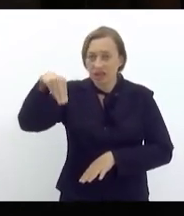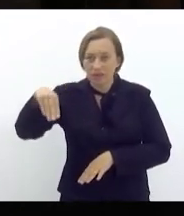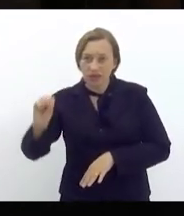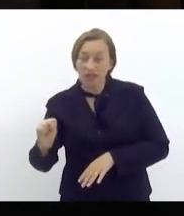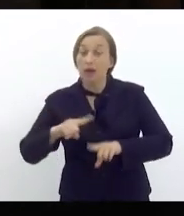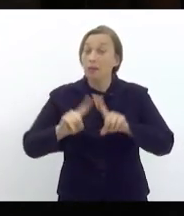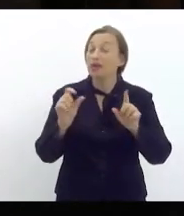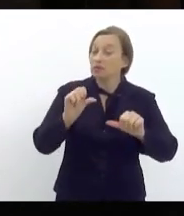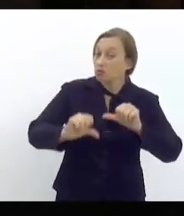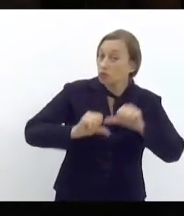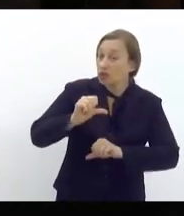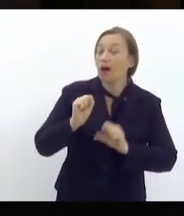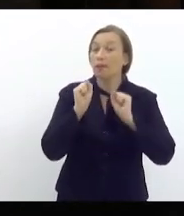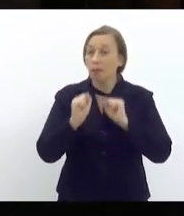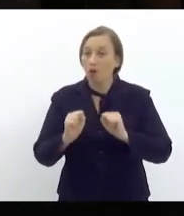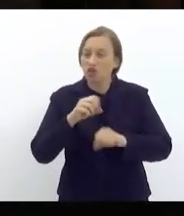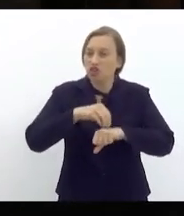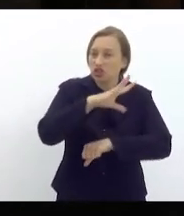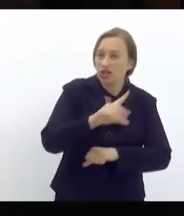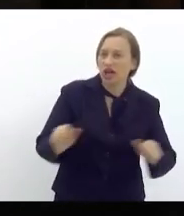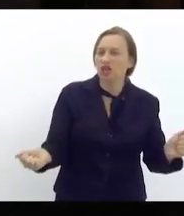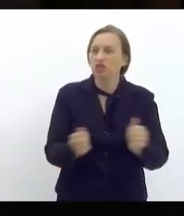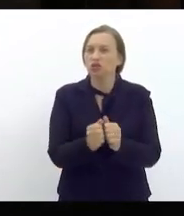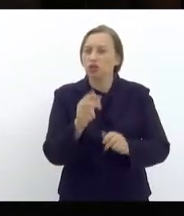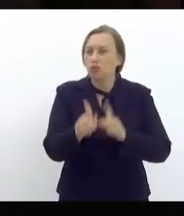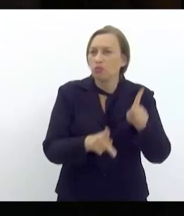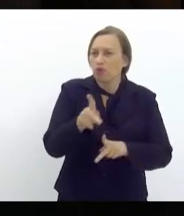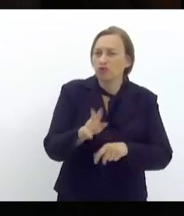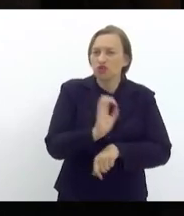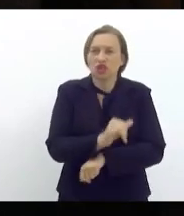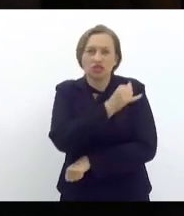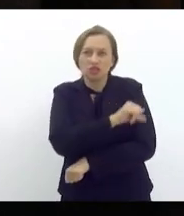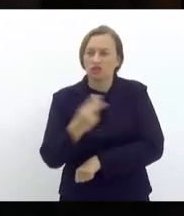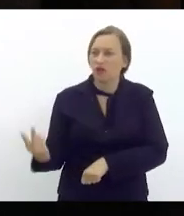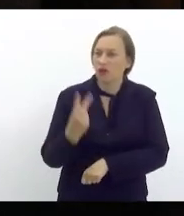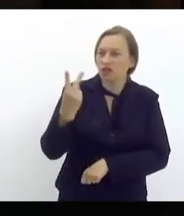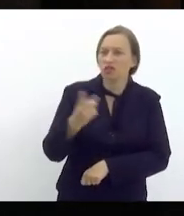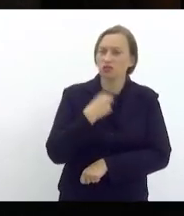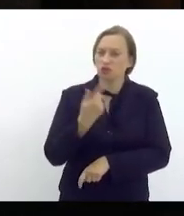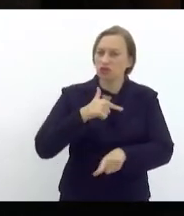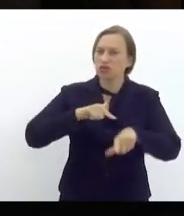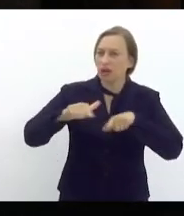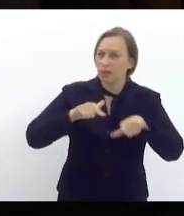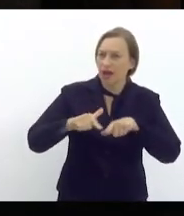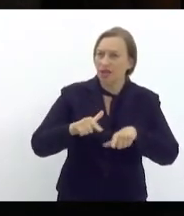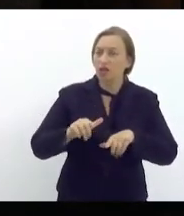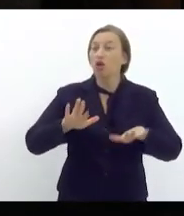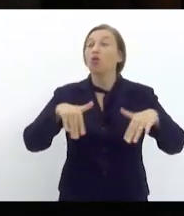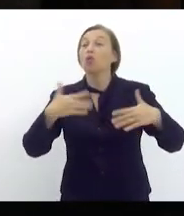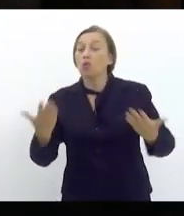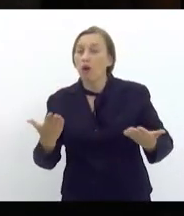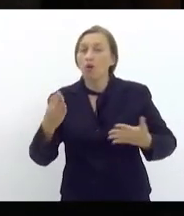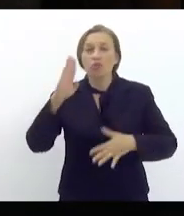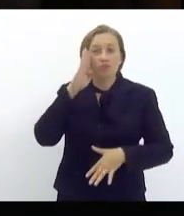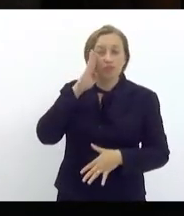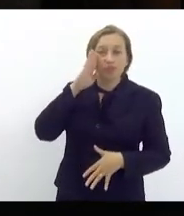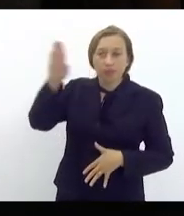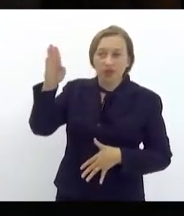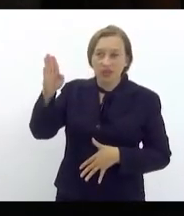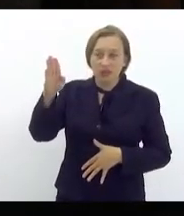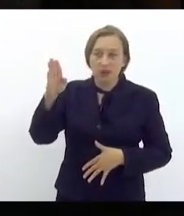gente pode mudar e indicar junto ao povo do estado do Rio de Janeiro honrando os nossos mandatos de quais serão as prioridades